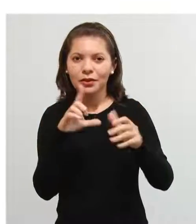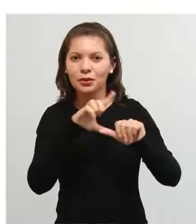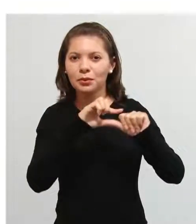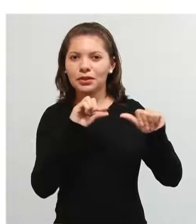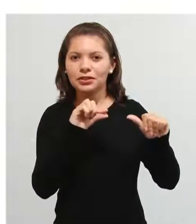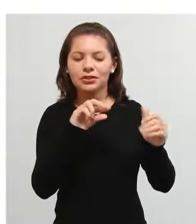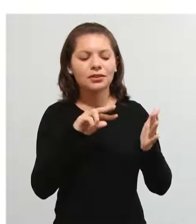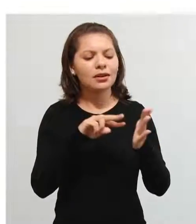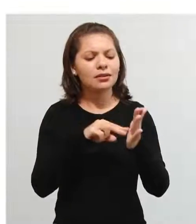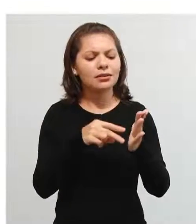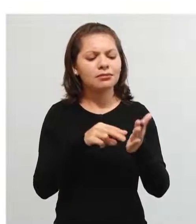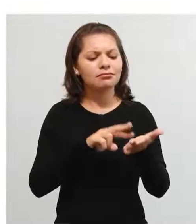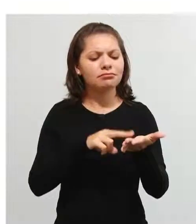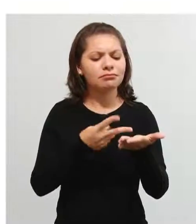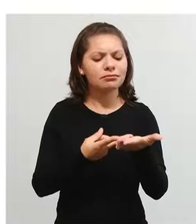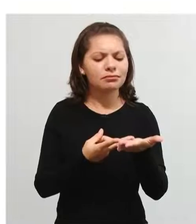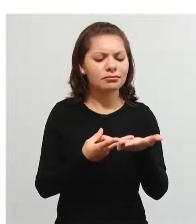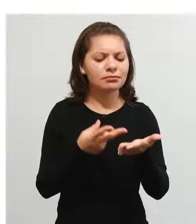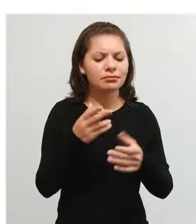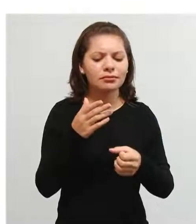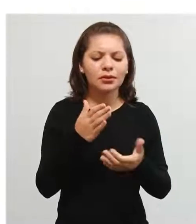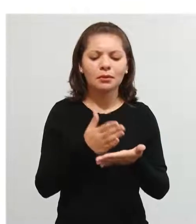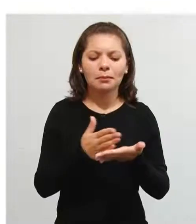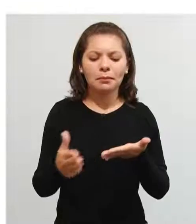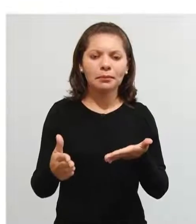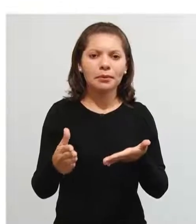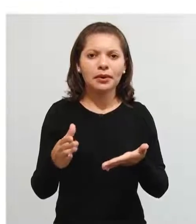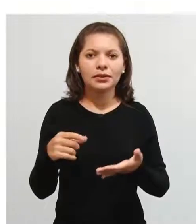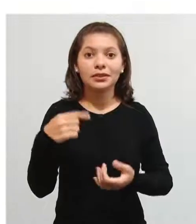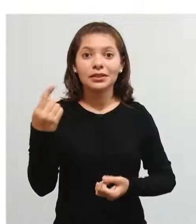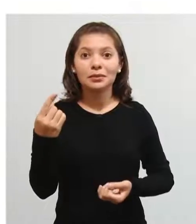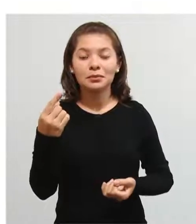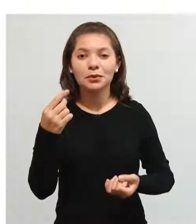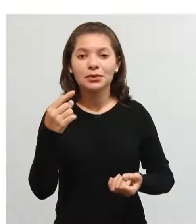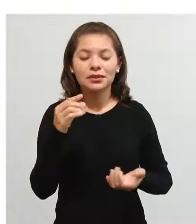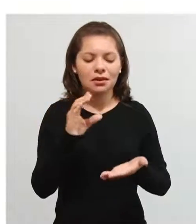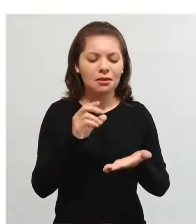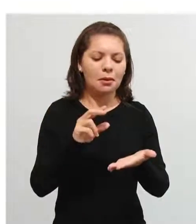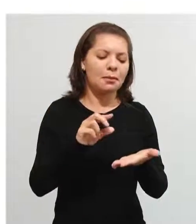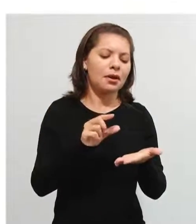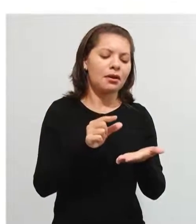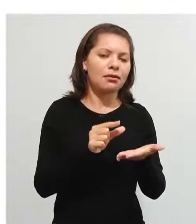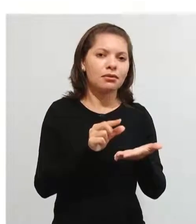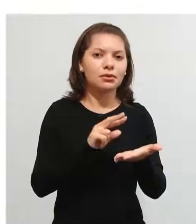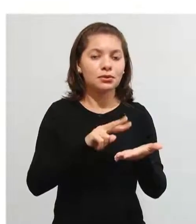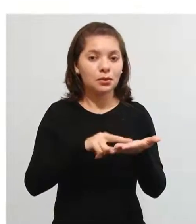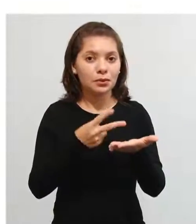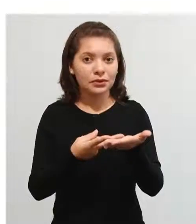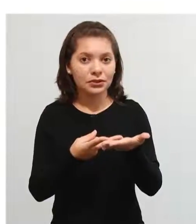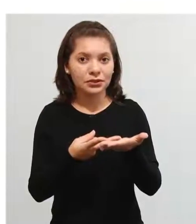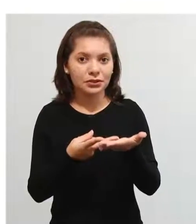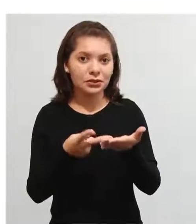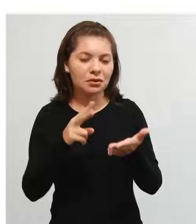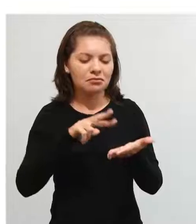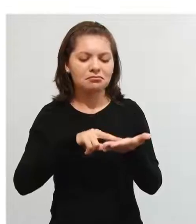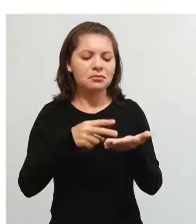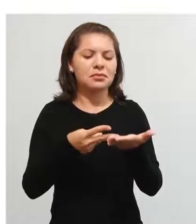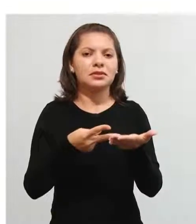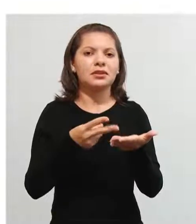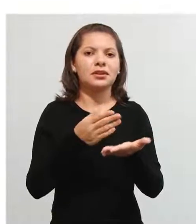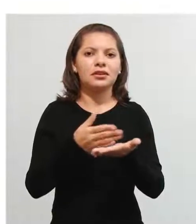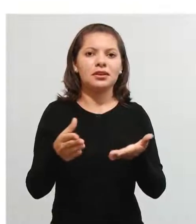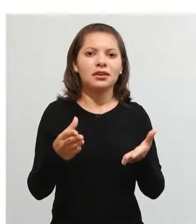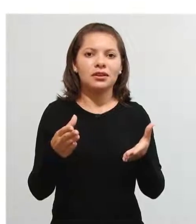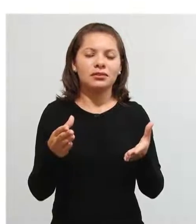ele só numa parte, depois pegar a parte de outro artigo, interpretar só outra parte, juntar